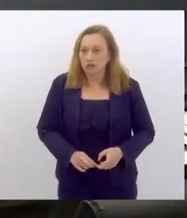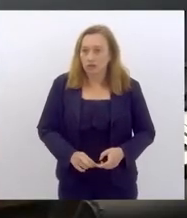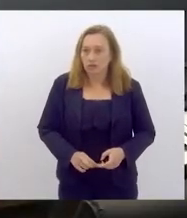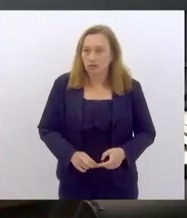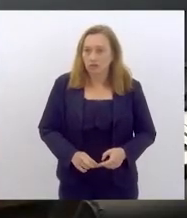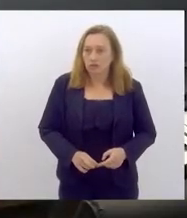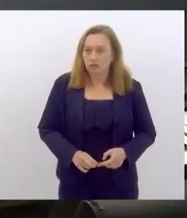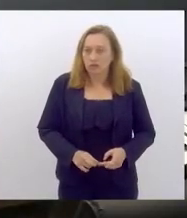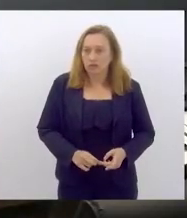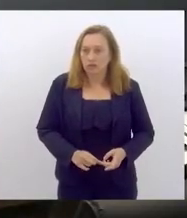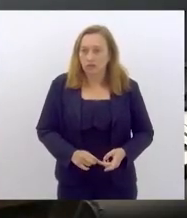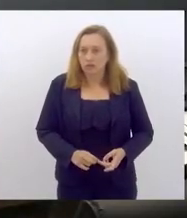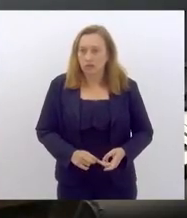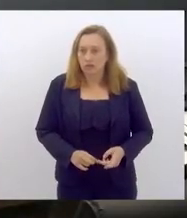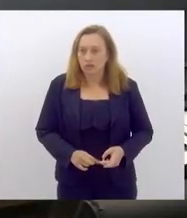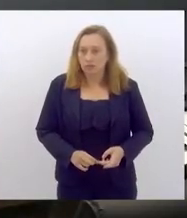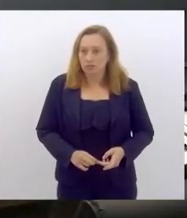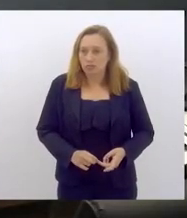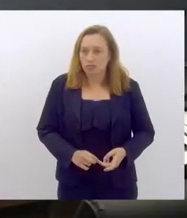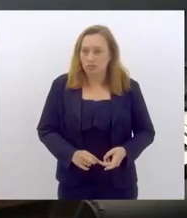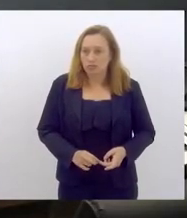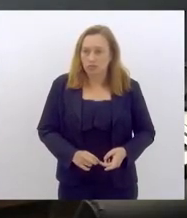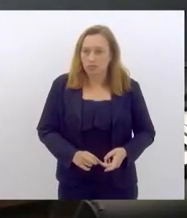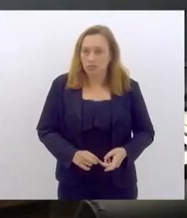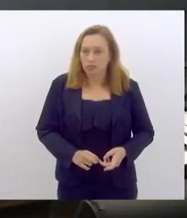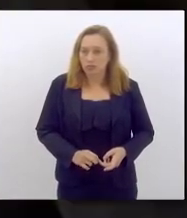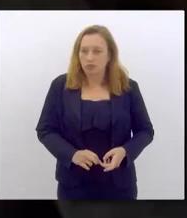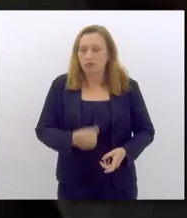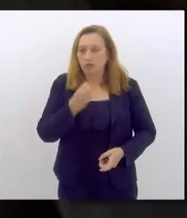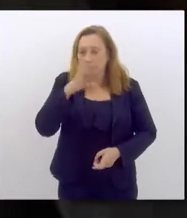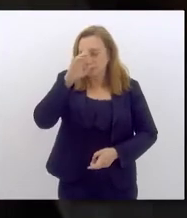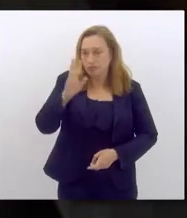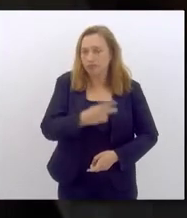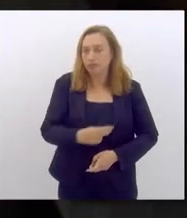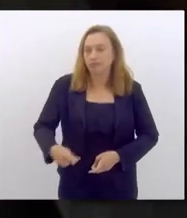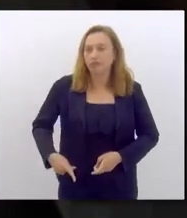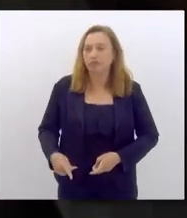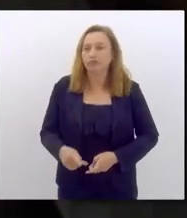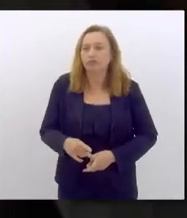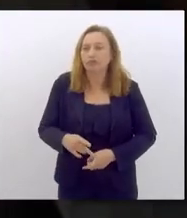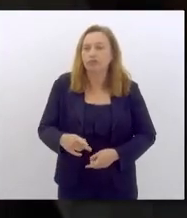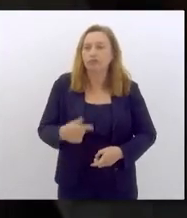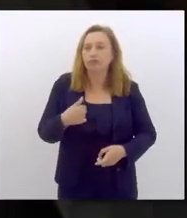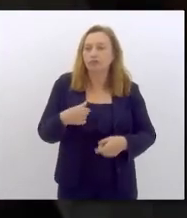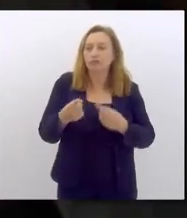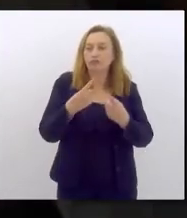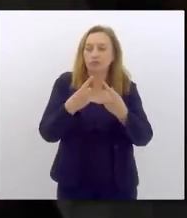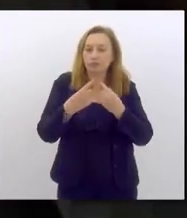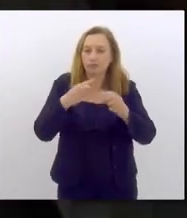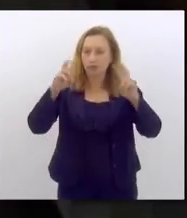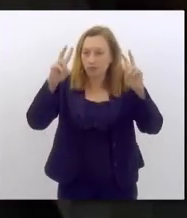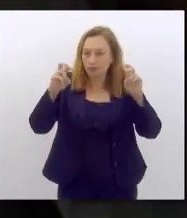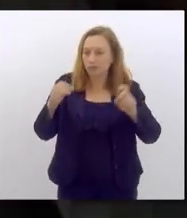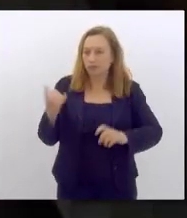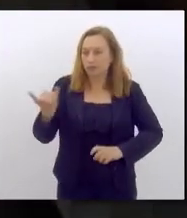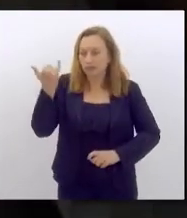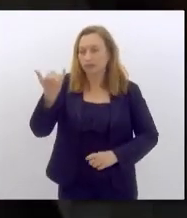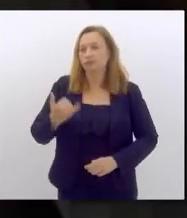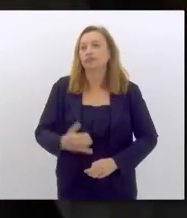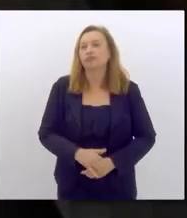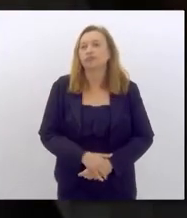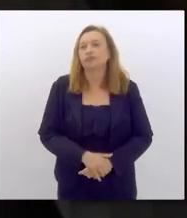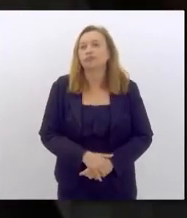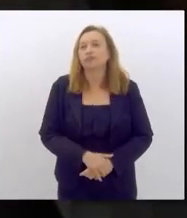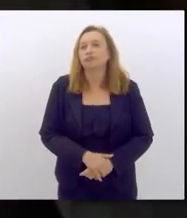Ok, presidente. Vou falar com a segurança. Bom, senhor presidente, eu também me inscrevi para discutir esta matéria importante que